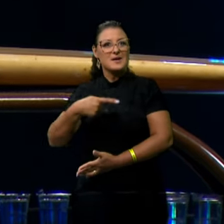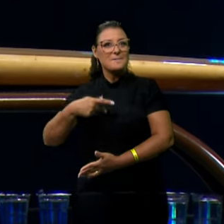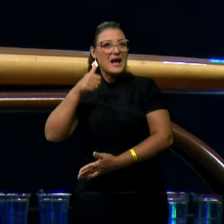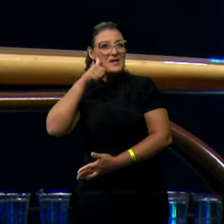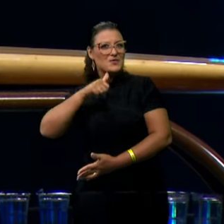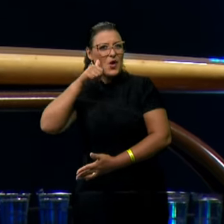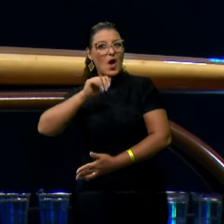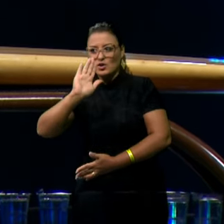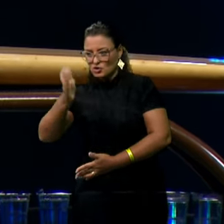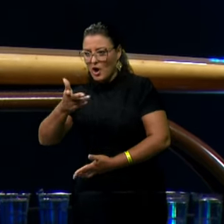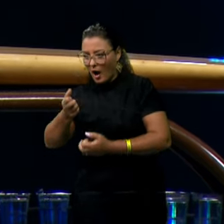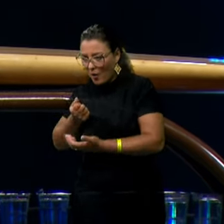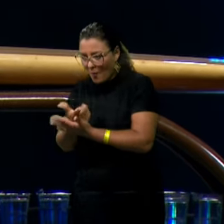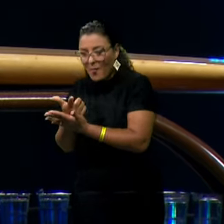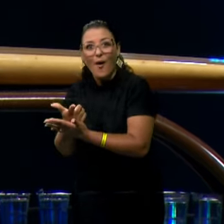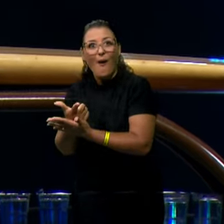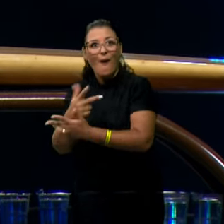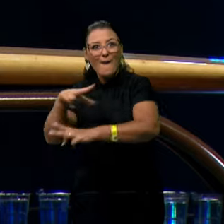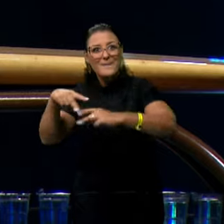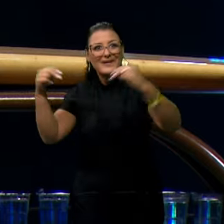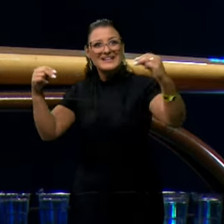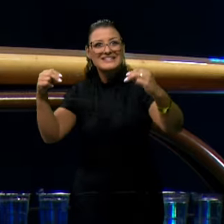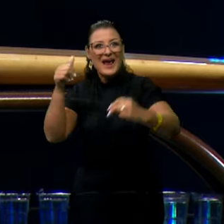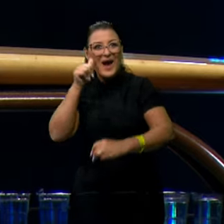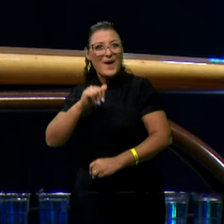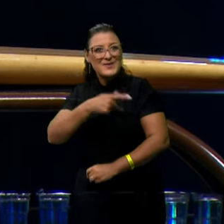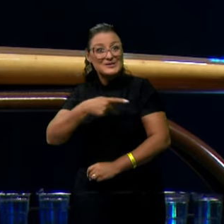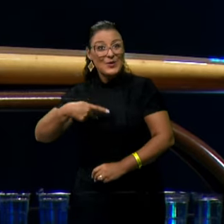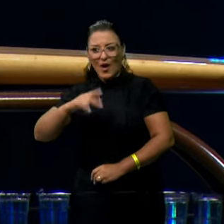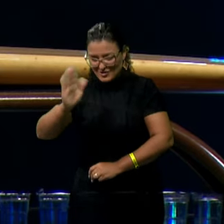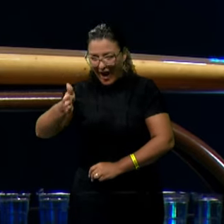já comprou o presentinho da sua pastora aí